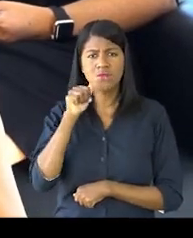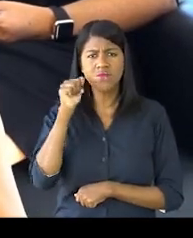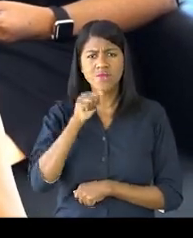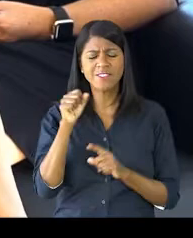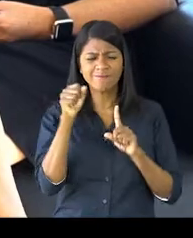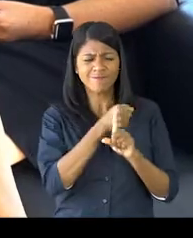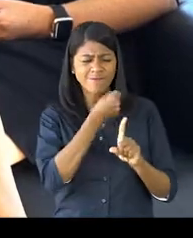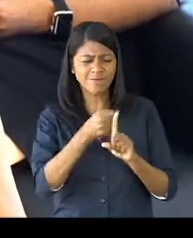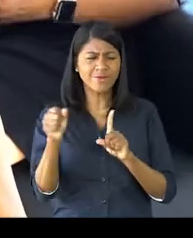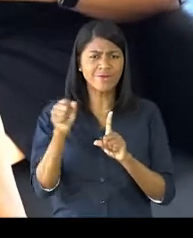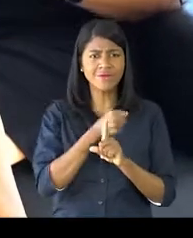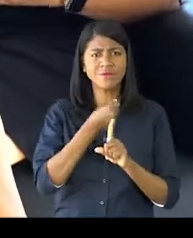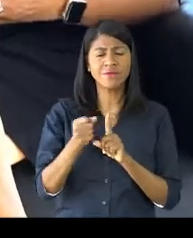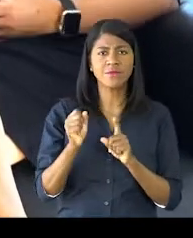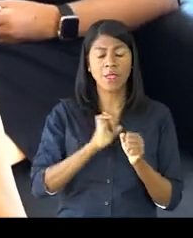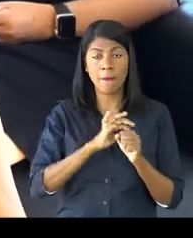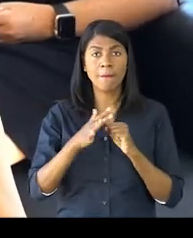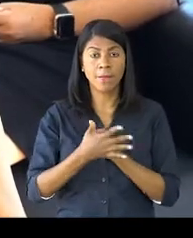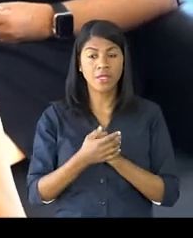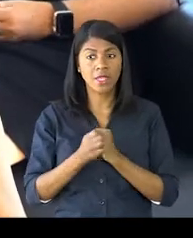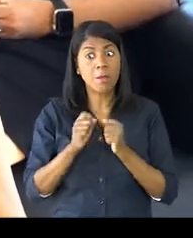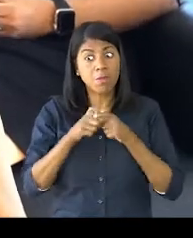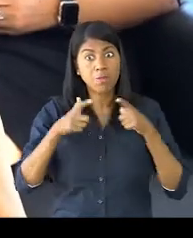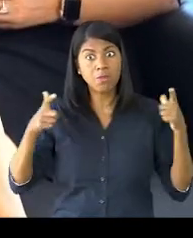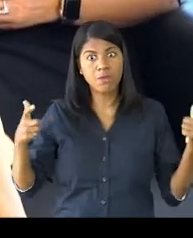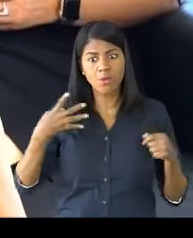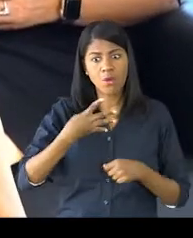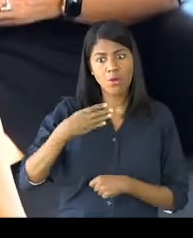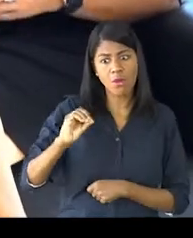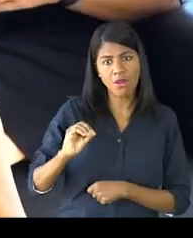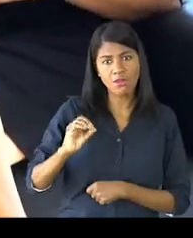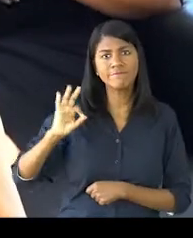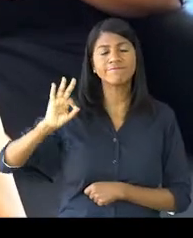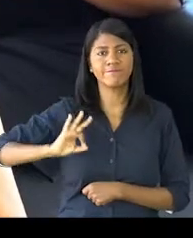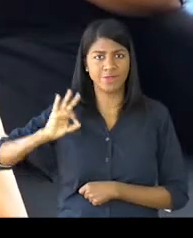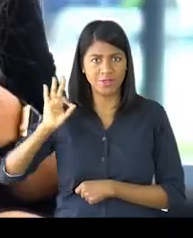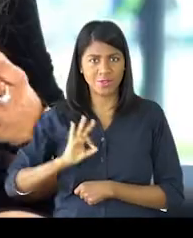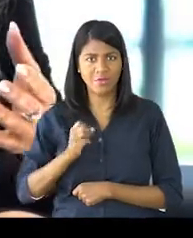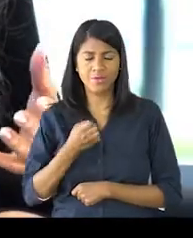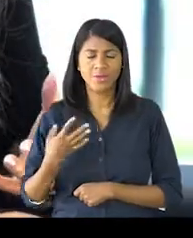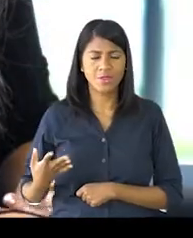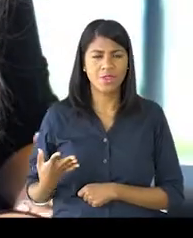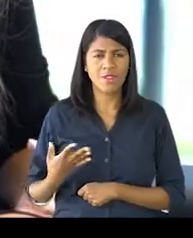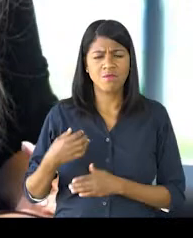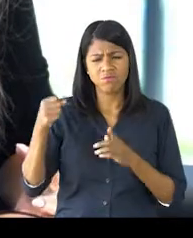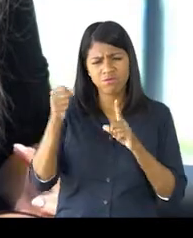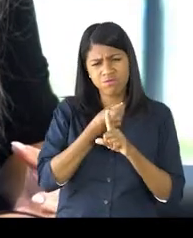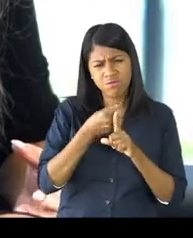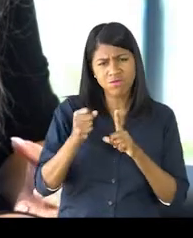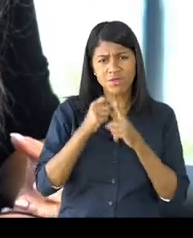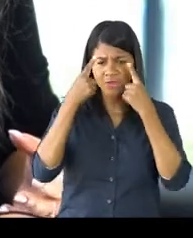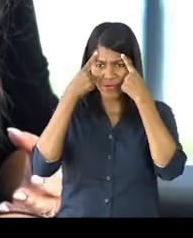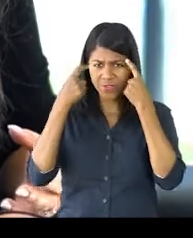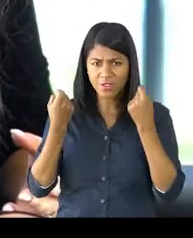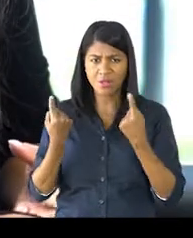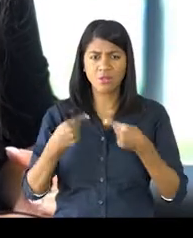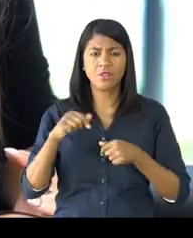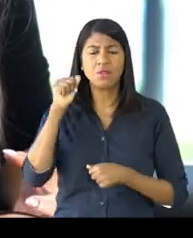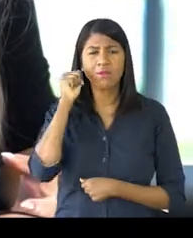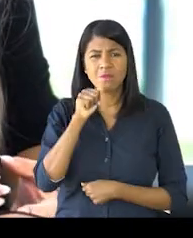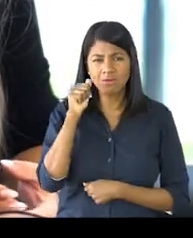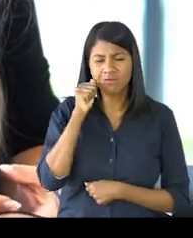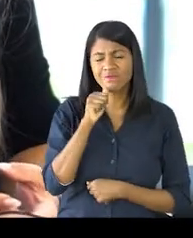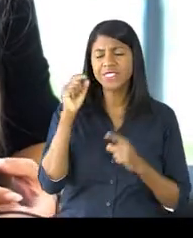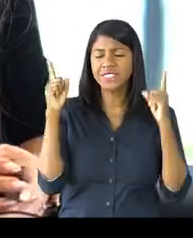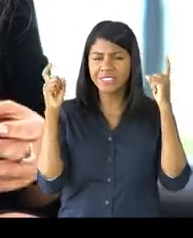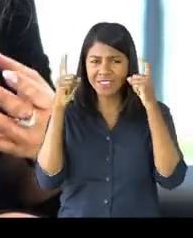violência doméstica. Isso é muito grave. Muito. Com a pandemia, isso aumentou 40%. Então, a violência contra as